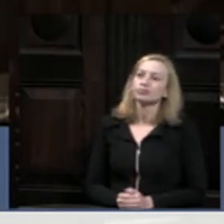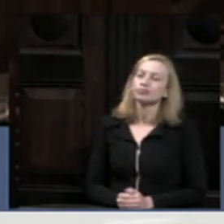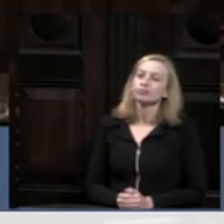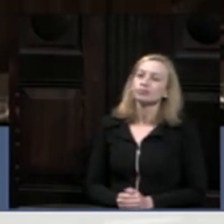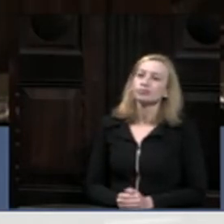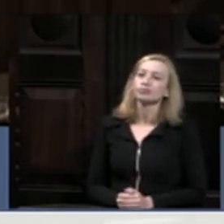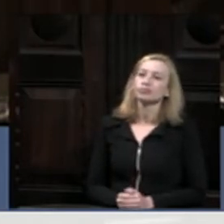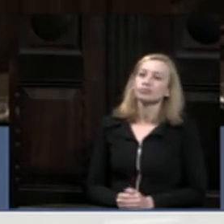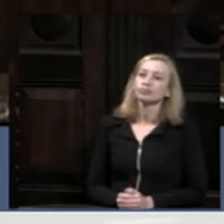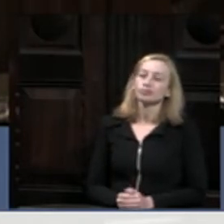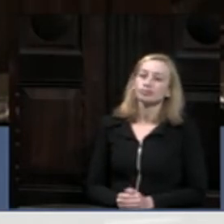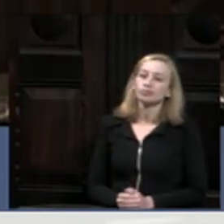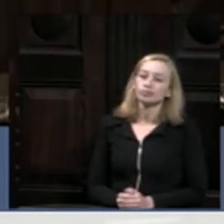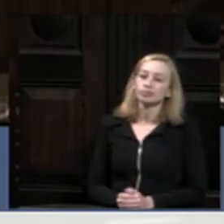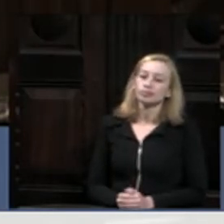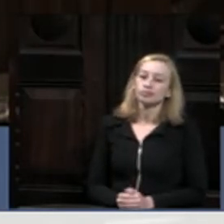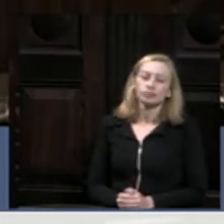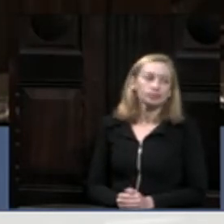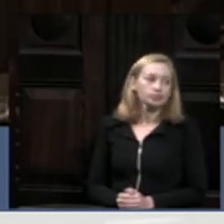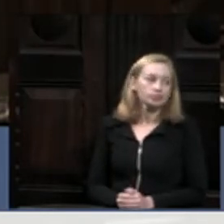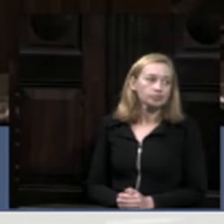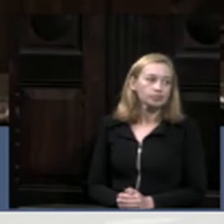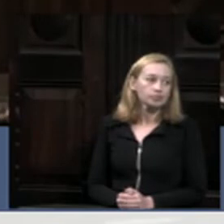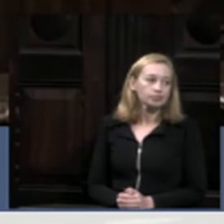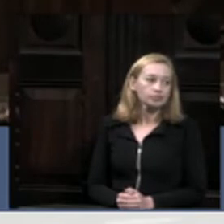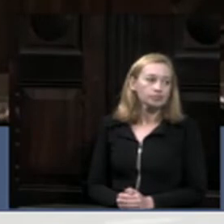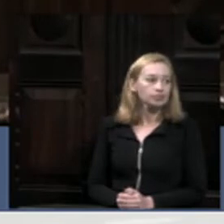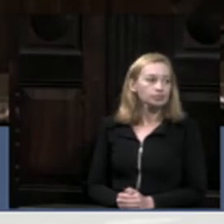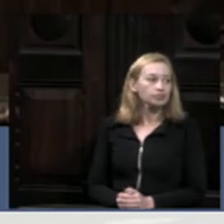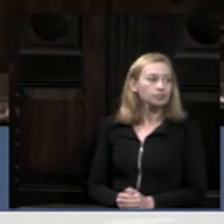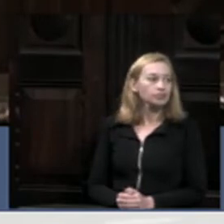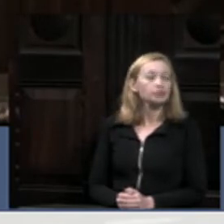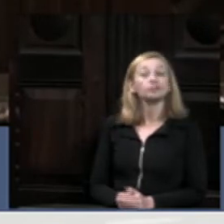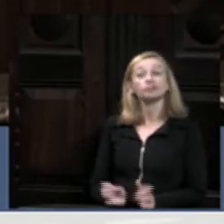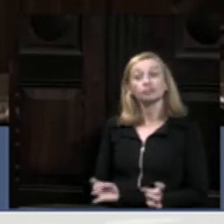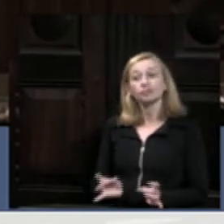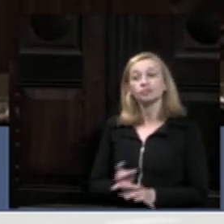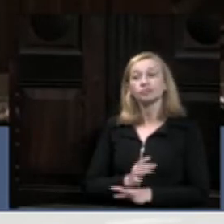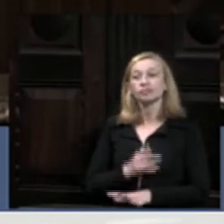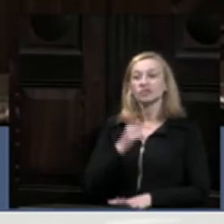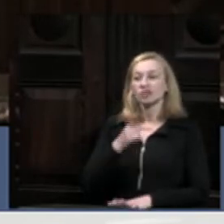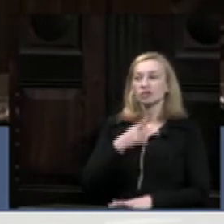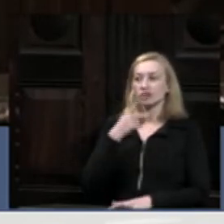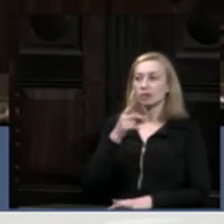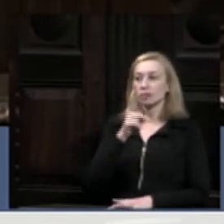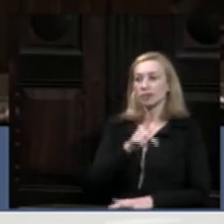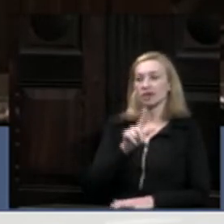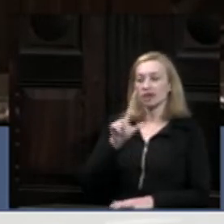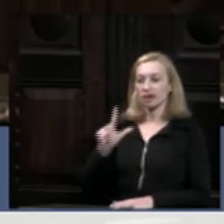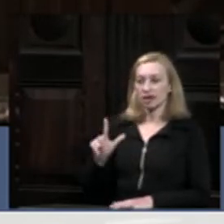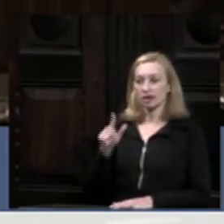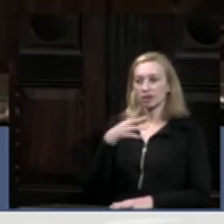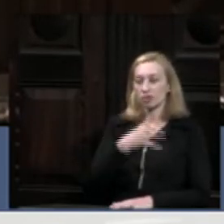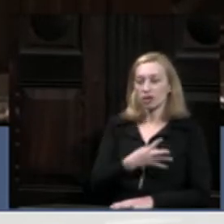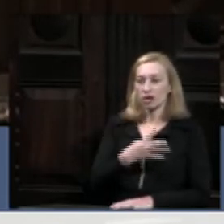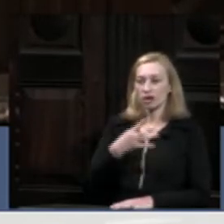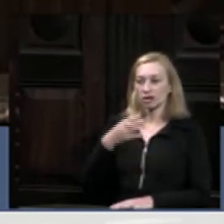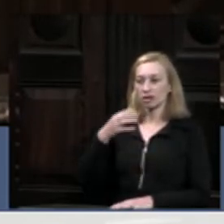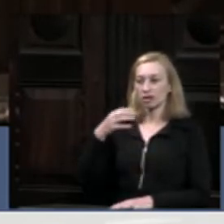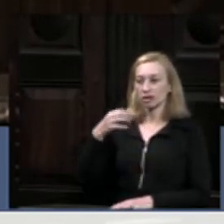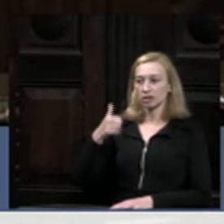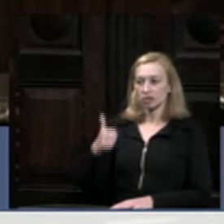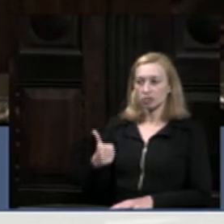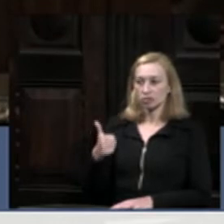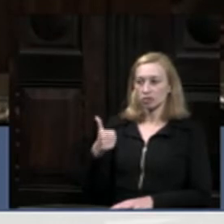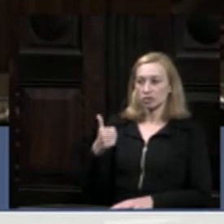acabamos de colher pareceres no PL 4108